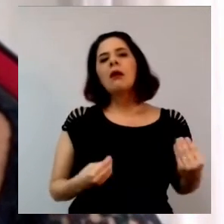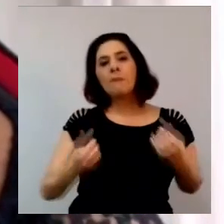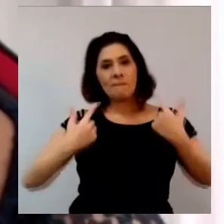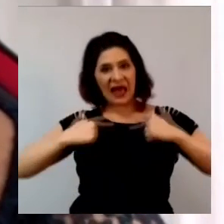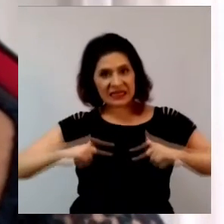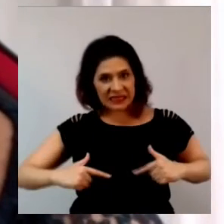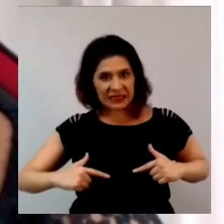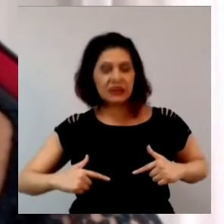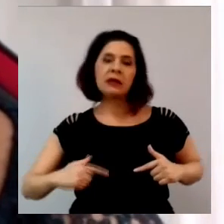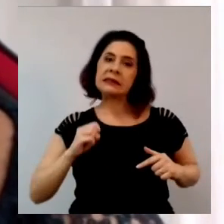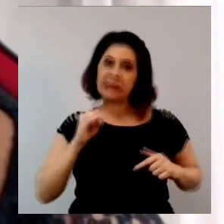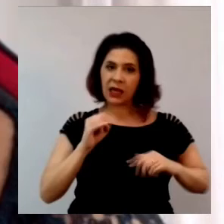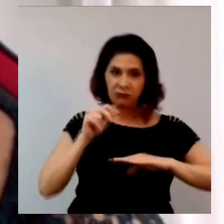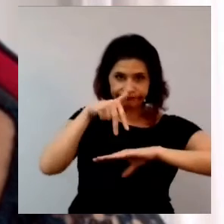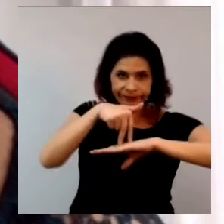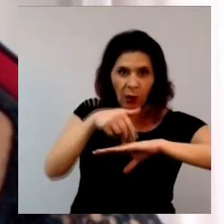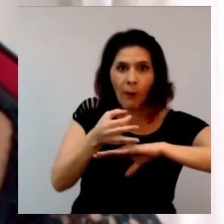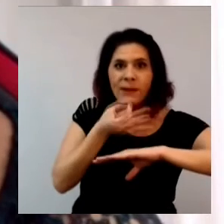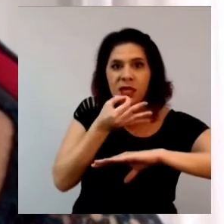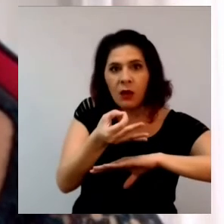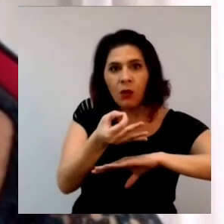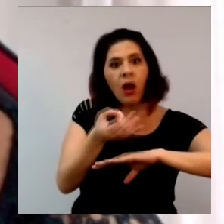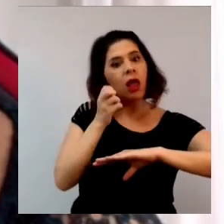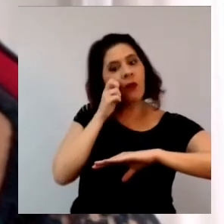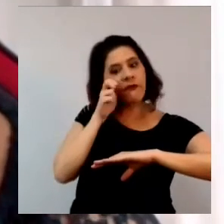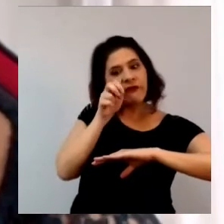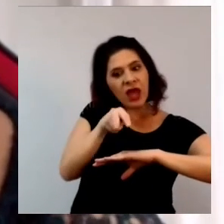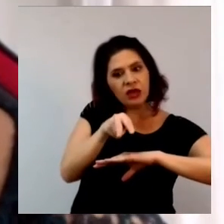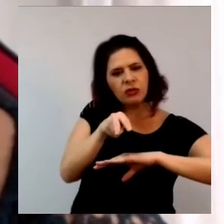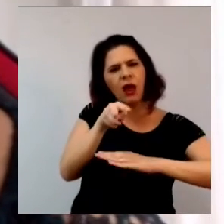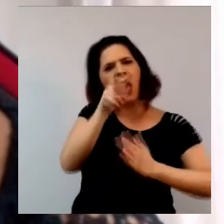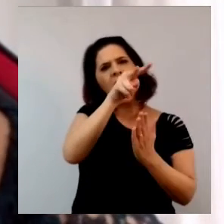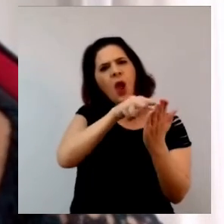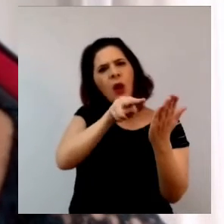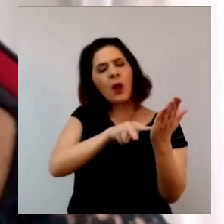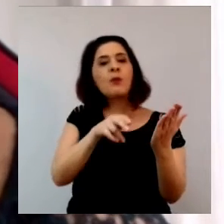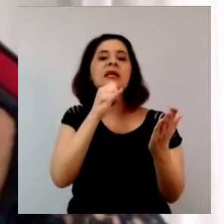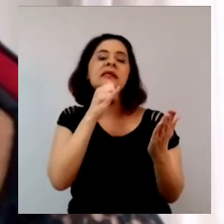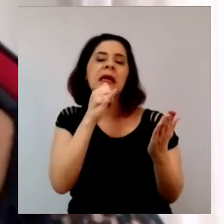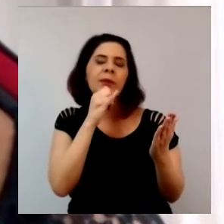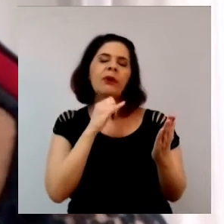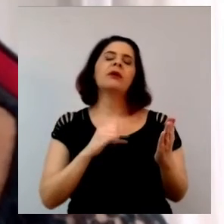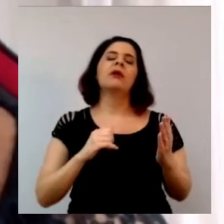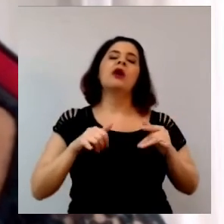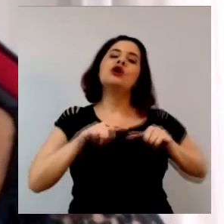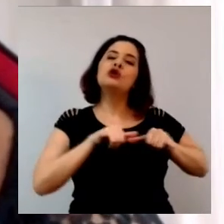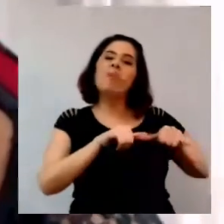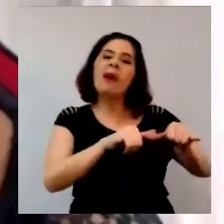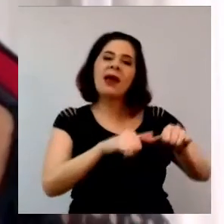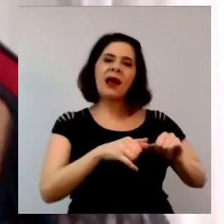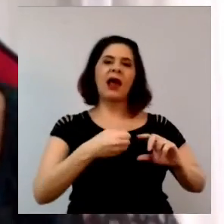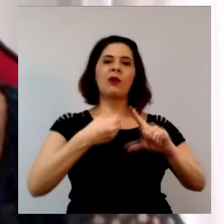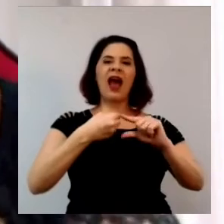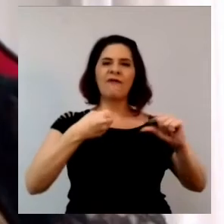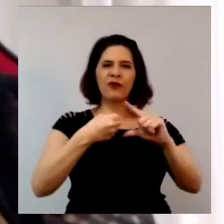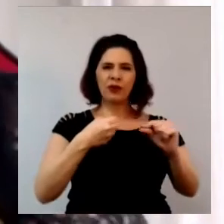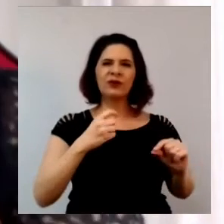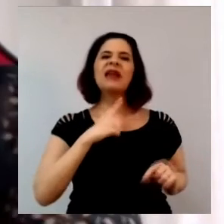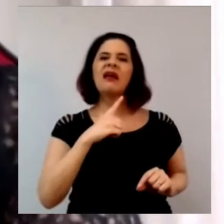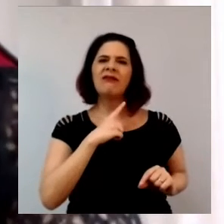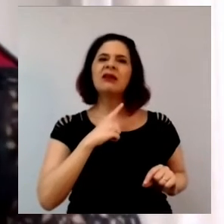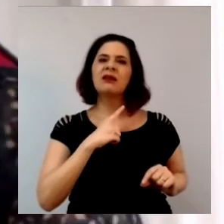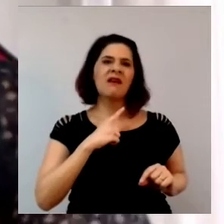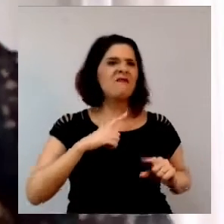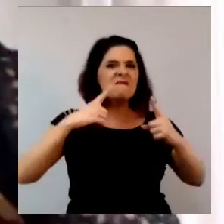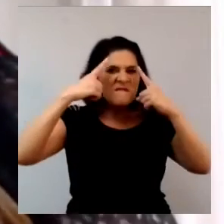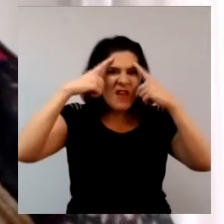leio que houve violência do Carrefour num crime como aconteceu. Isso não é ser parcial, isso é real. Eu não entendo que exista